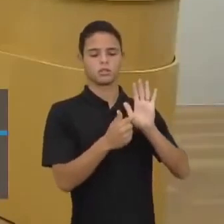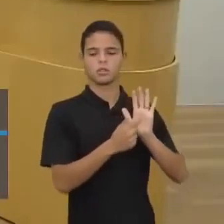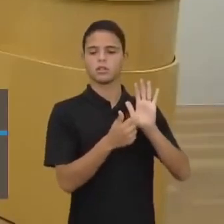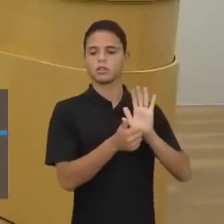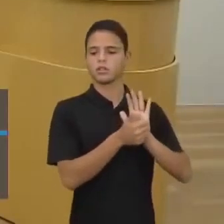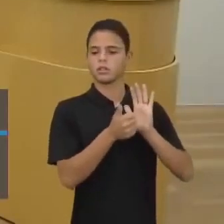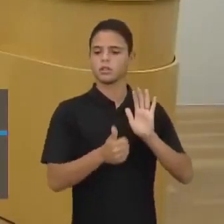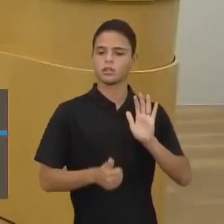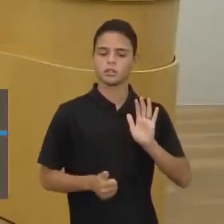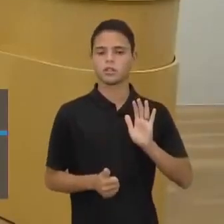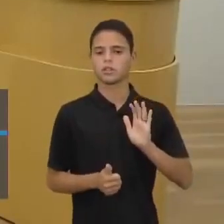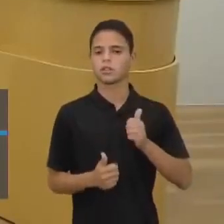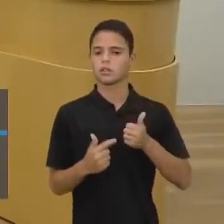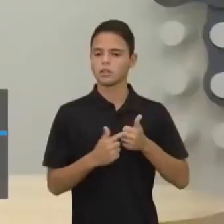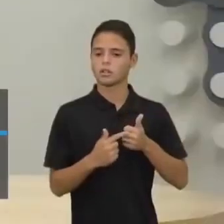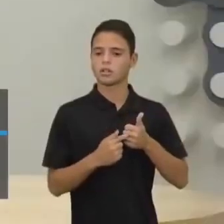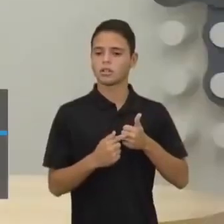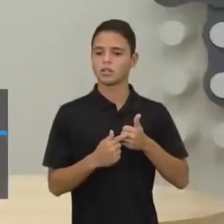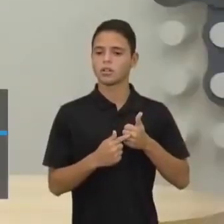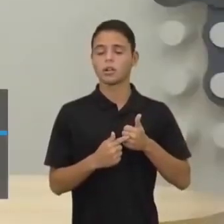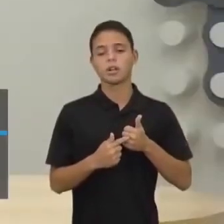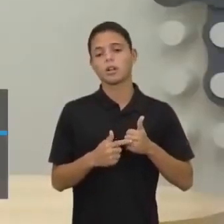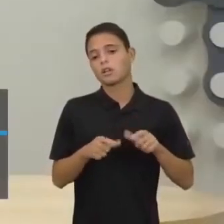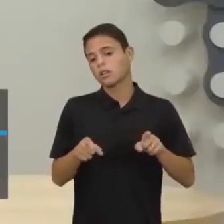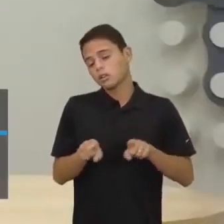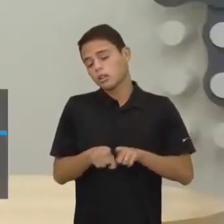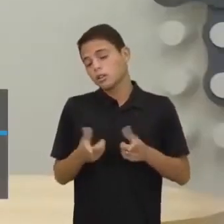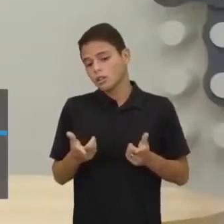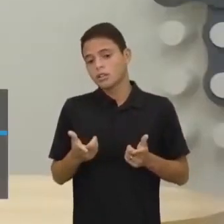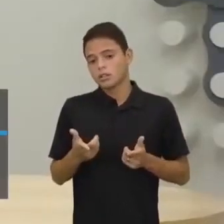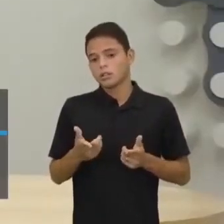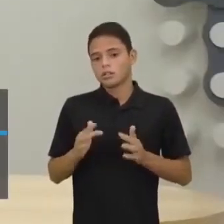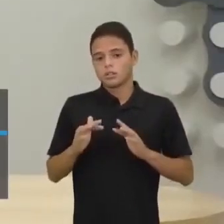rede colaborativa, né? Quando você está ali